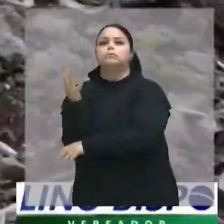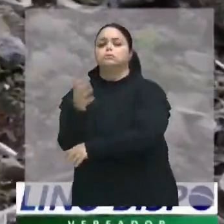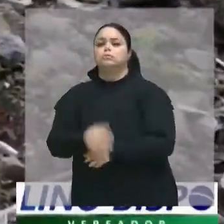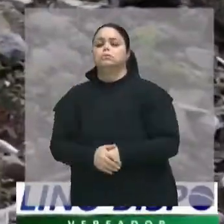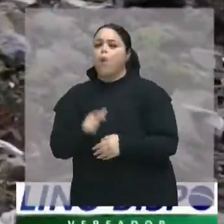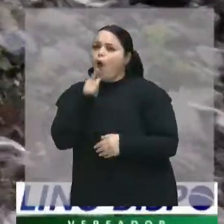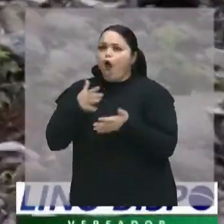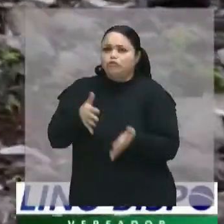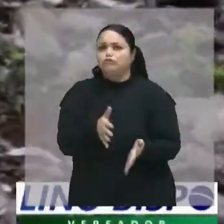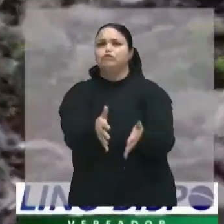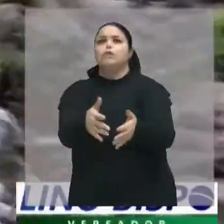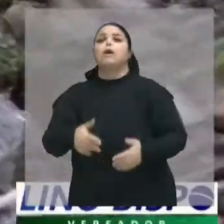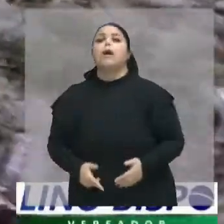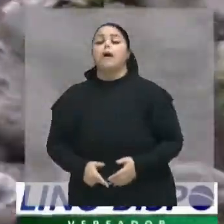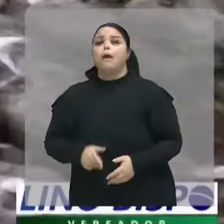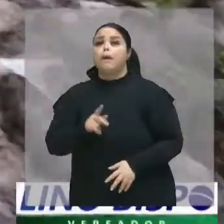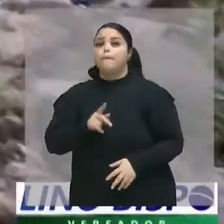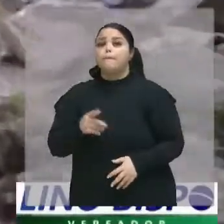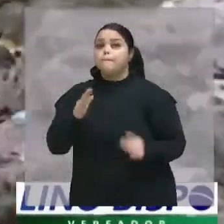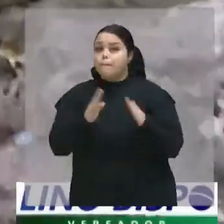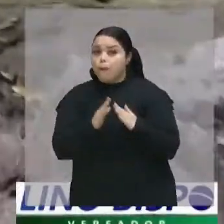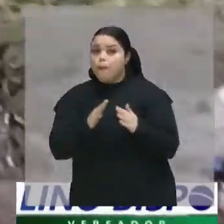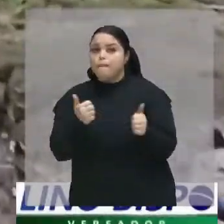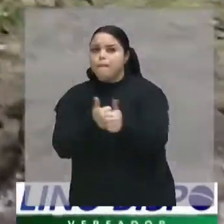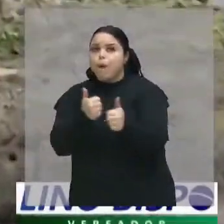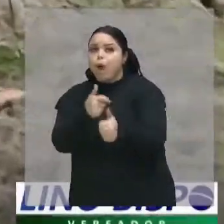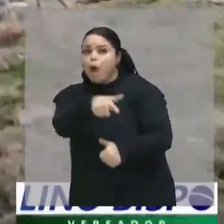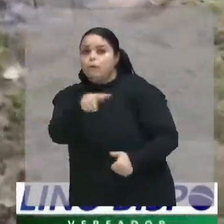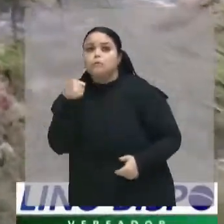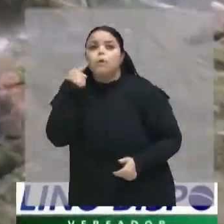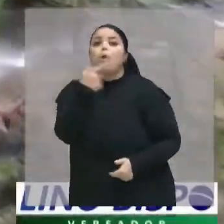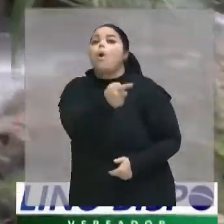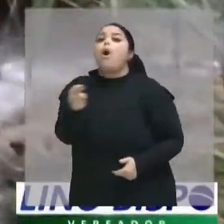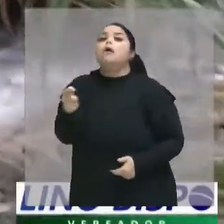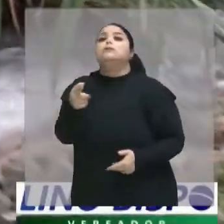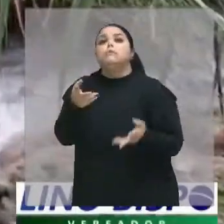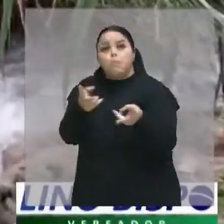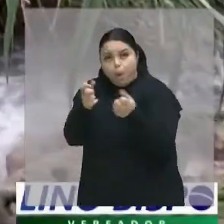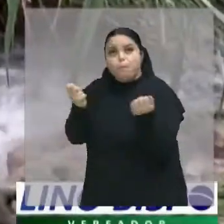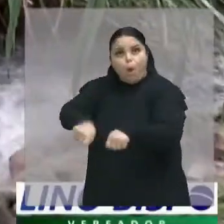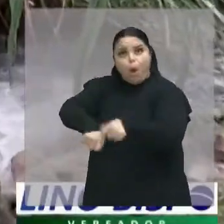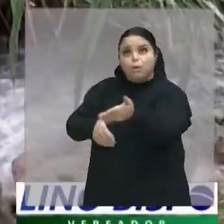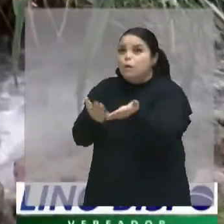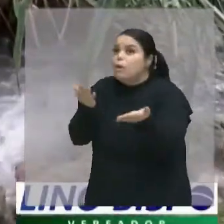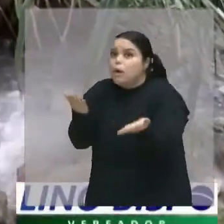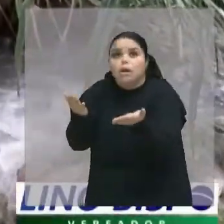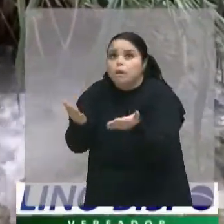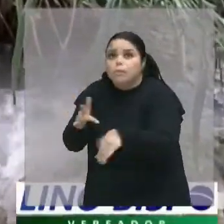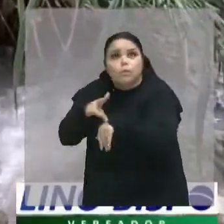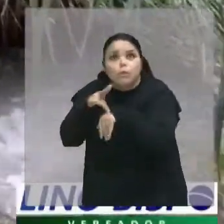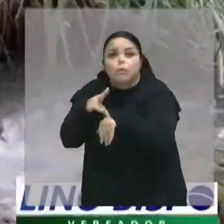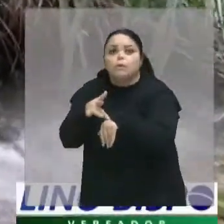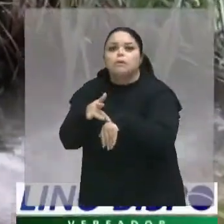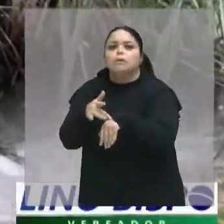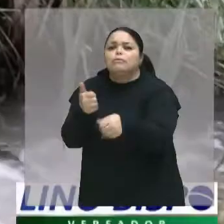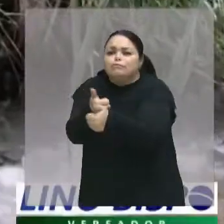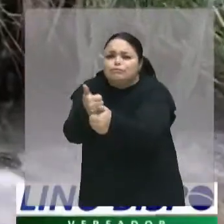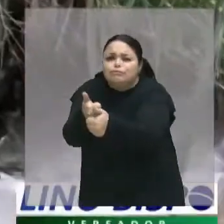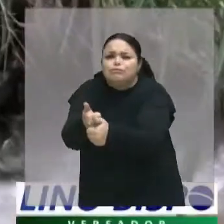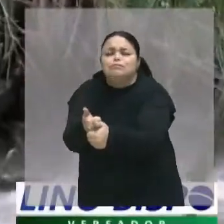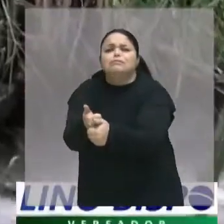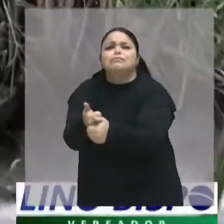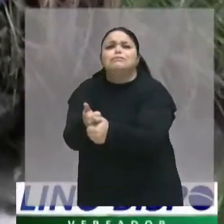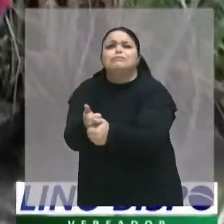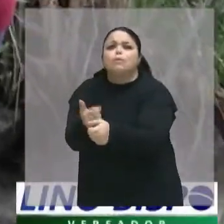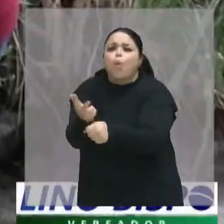Rio Senhorinha, que muitos moradores... Ô, gente, então, olha, aqui vocês podem ver. Chega mais próximo, Eziel.